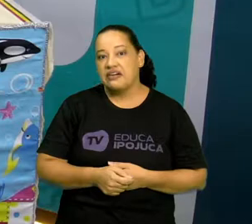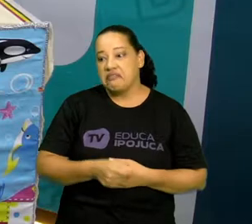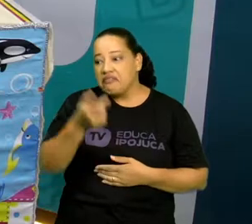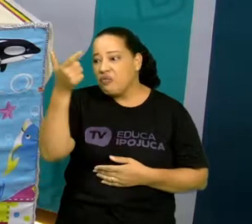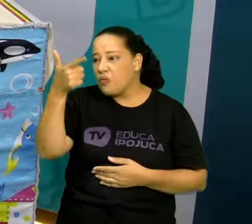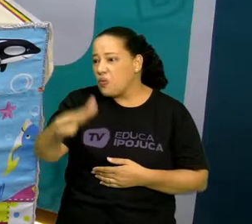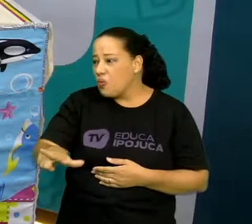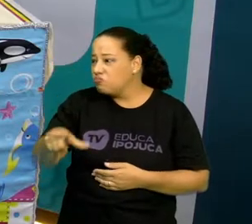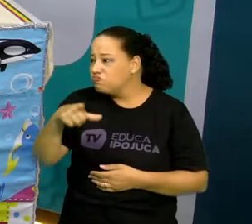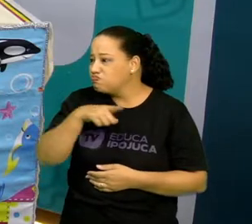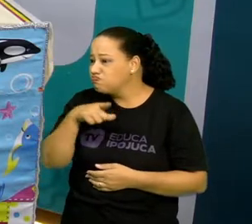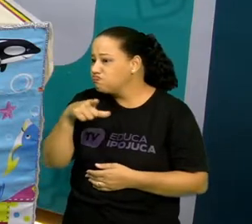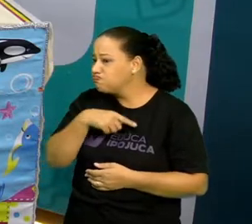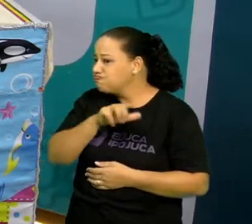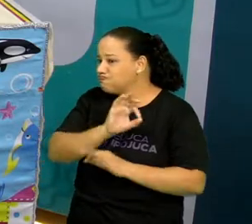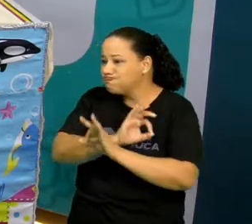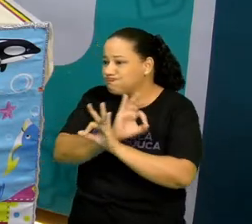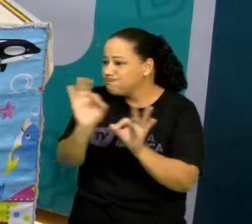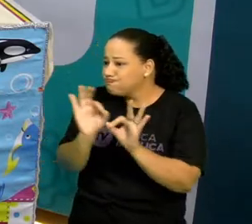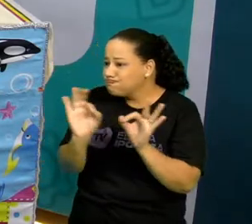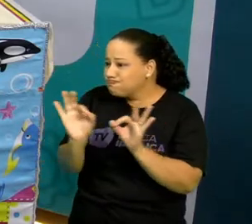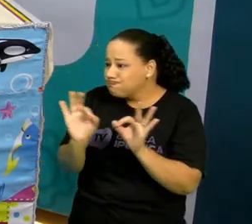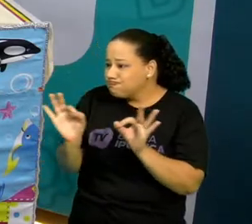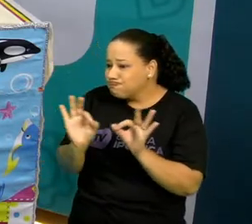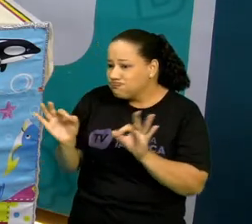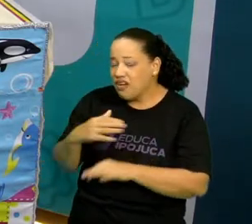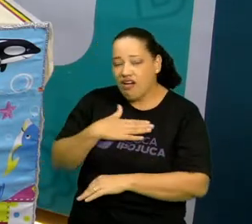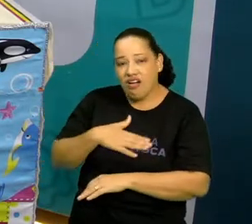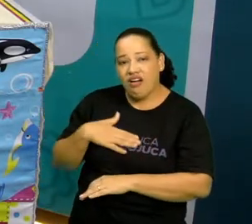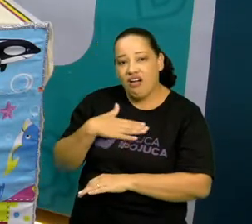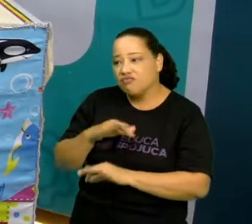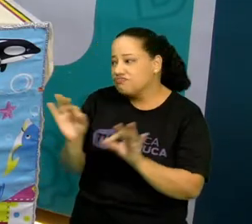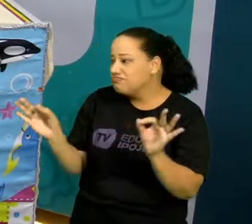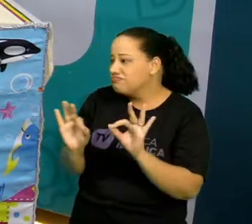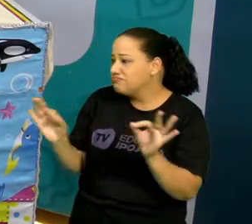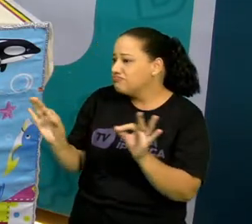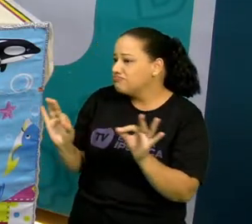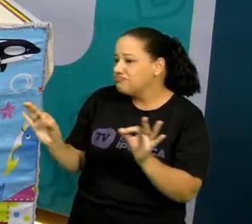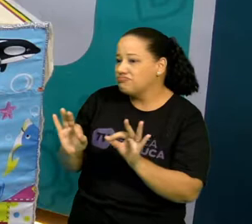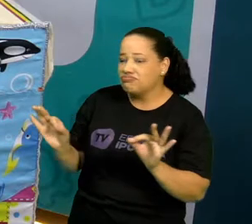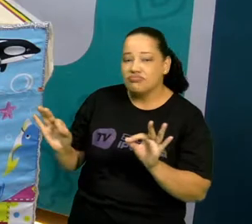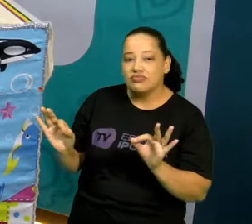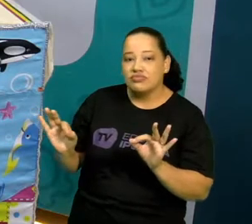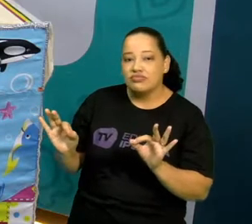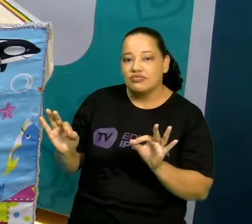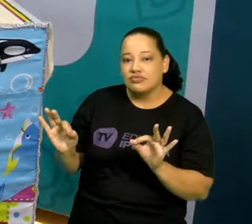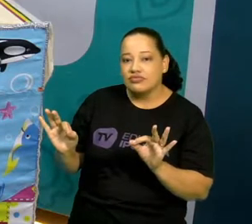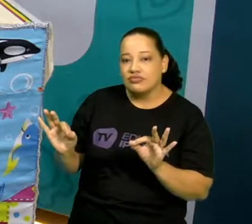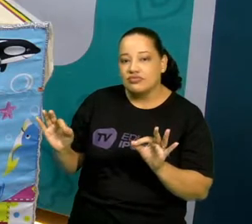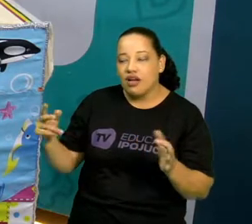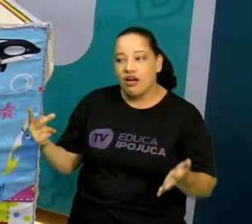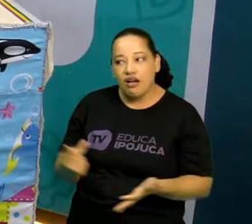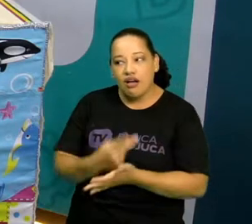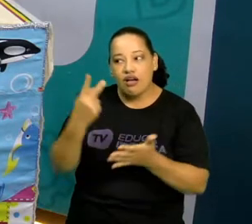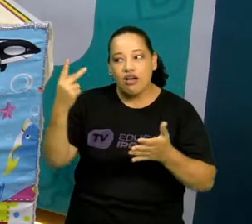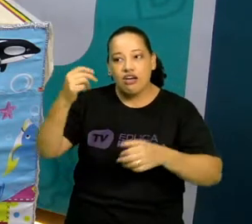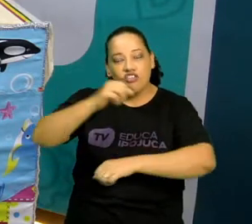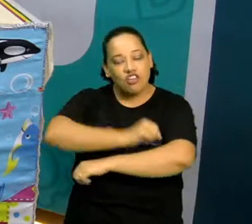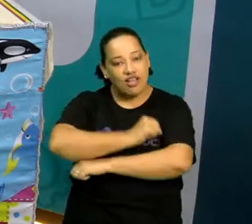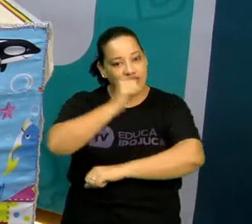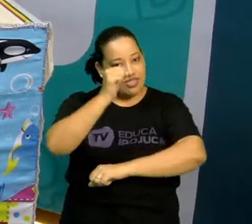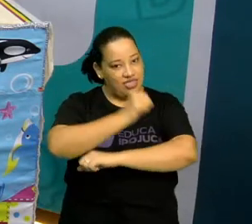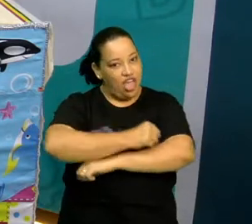nenhum pretendente que dona Baratinha goste? Eu acho que não. De repente, ela tá na janela